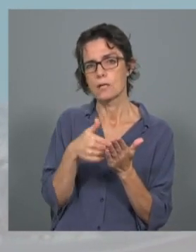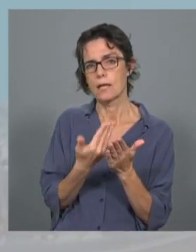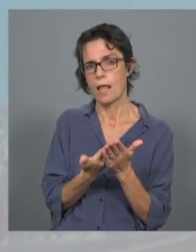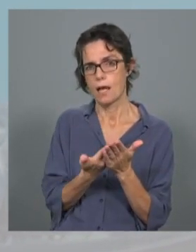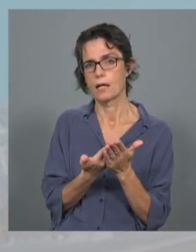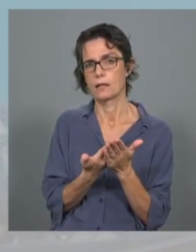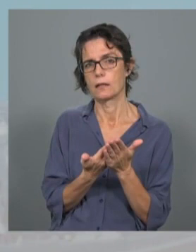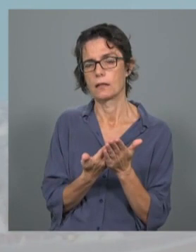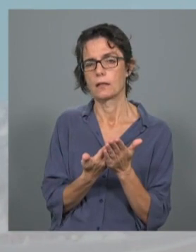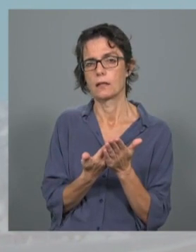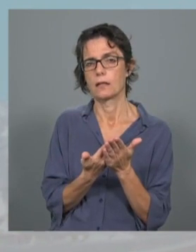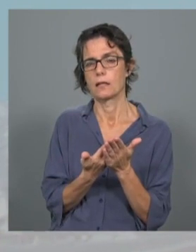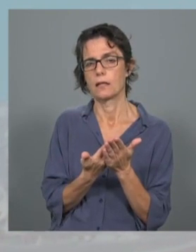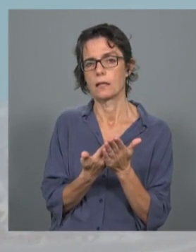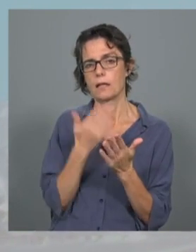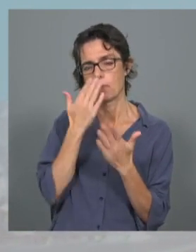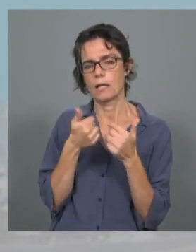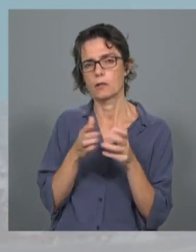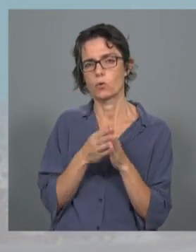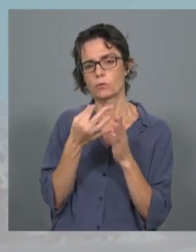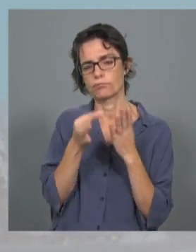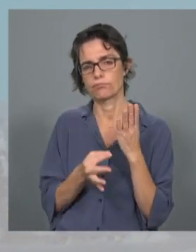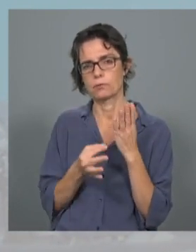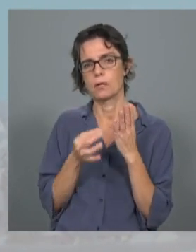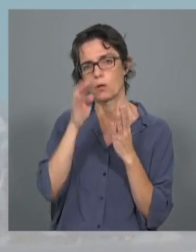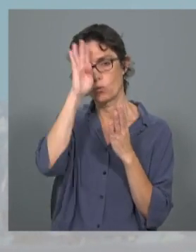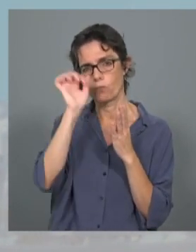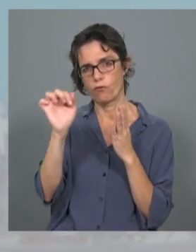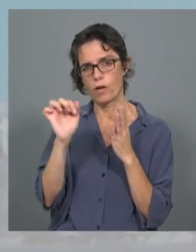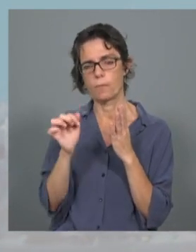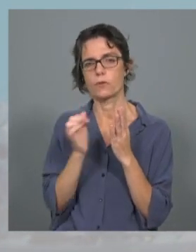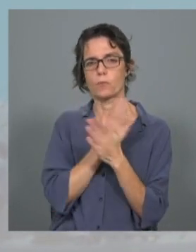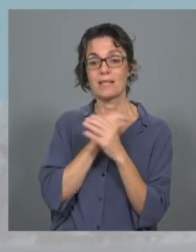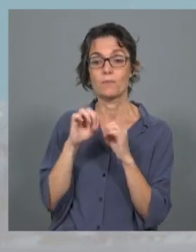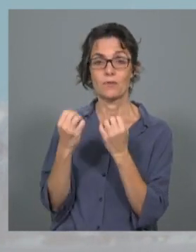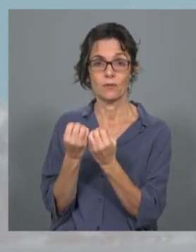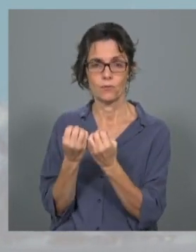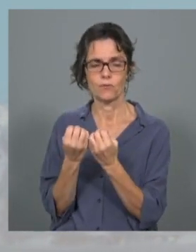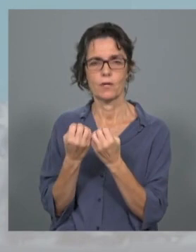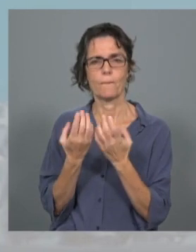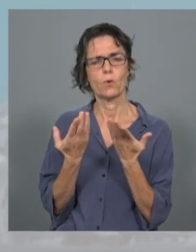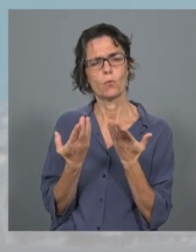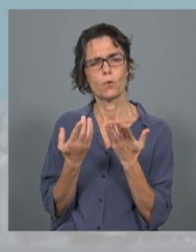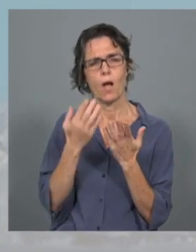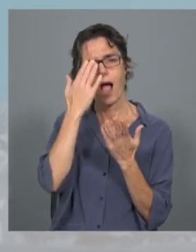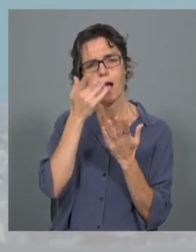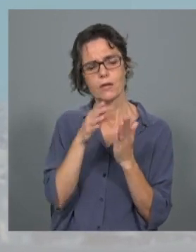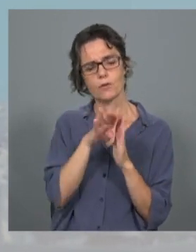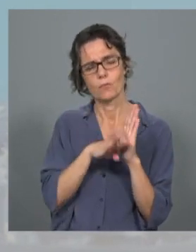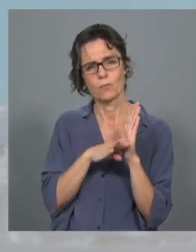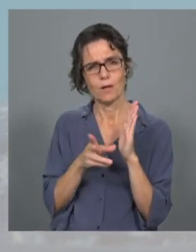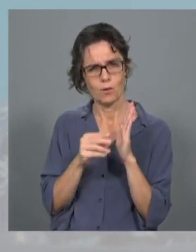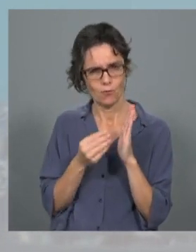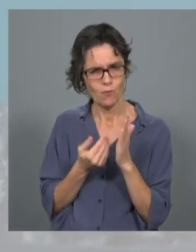fecho das considerações que o Papa faz sobre a fraternidade ou a amizade social, ou um programa que daí pode emergir?